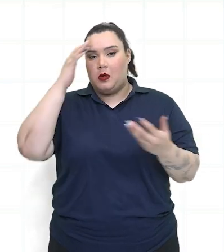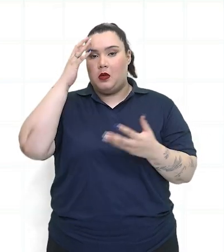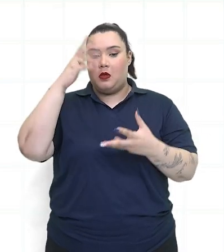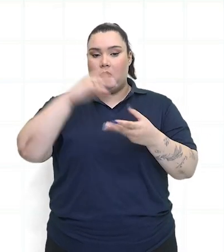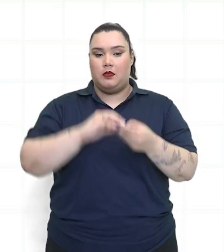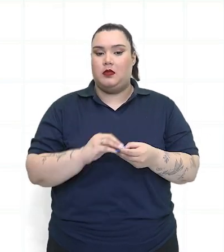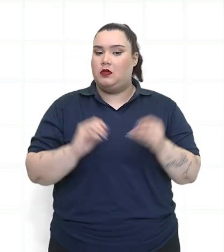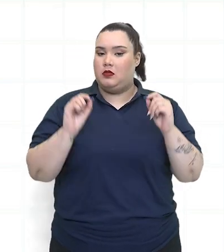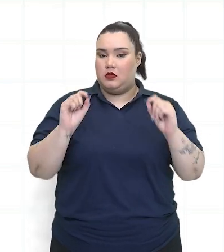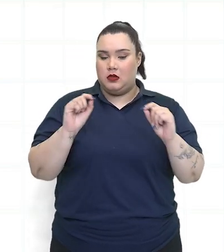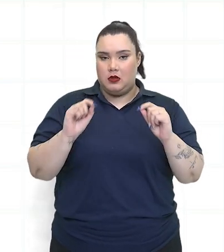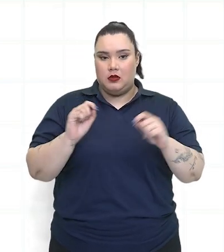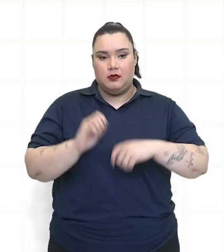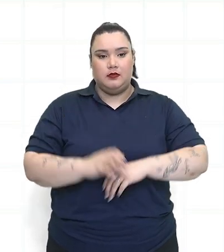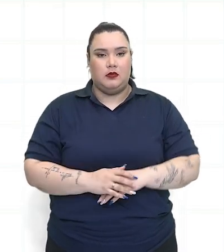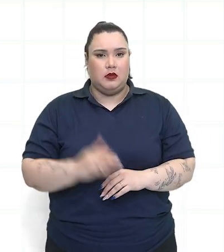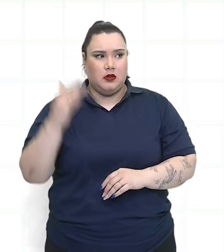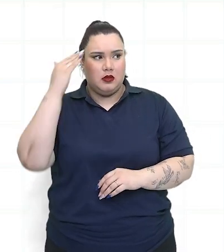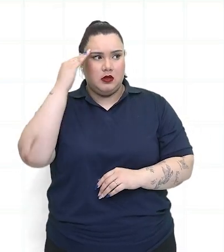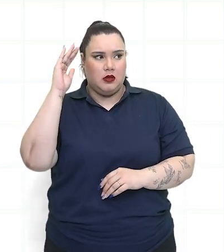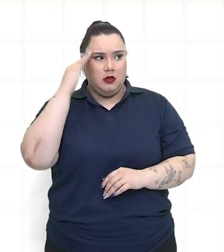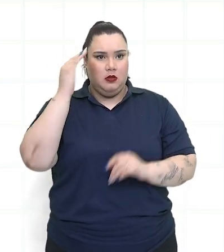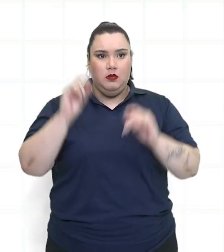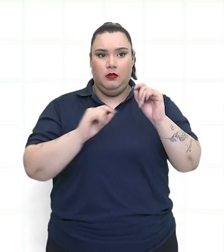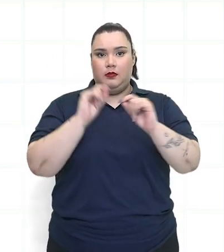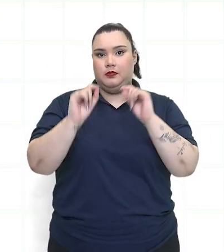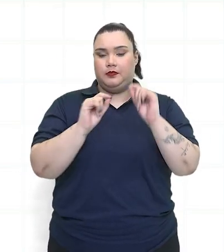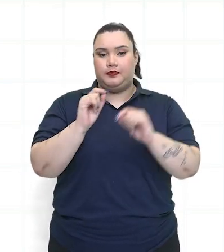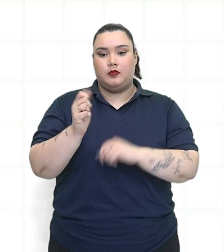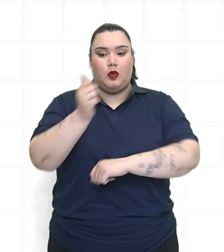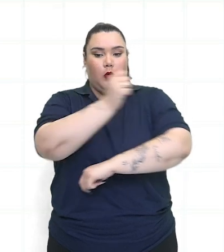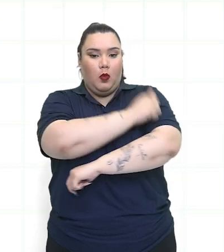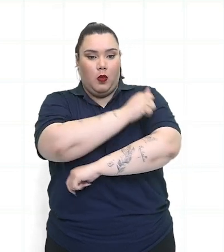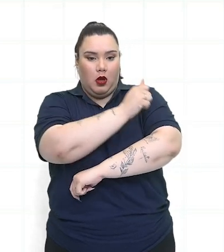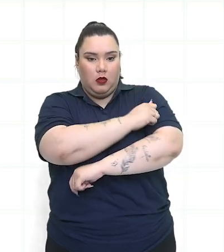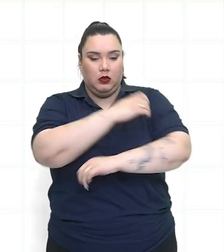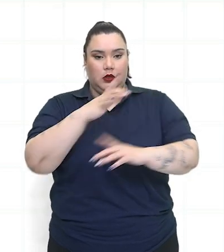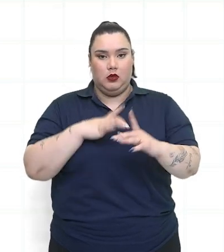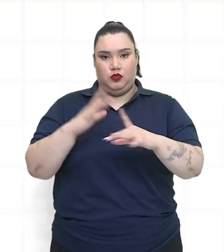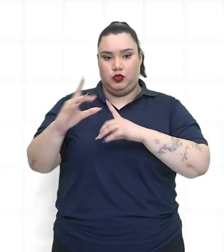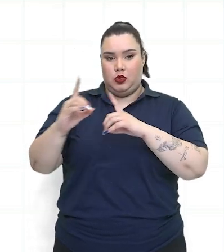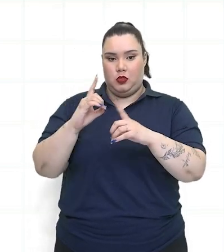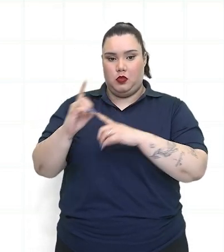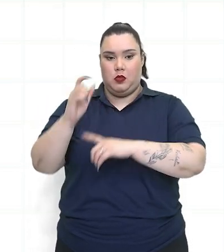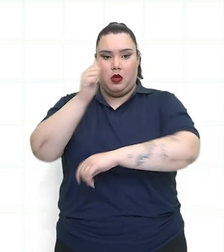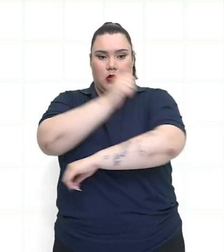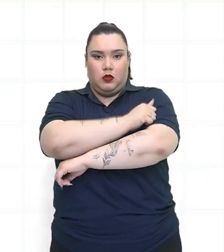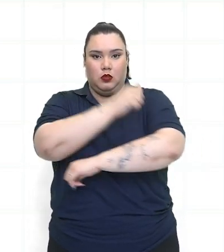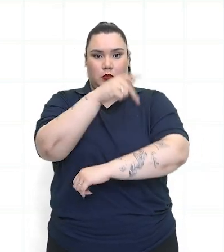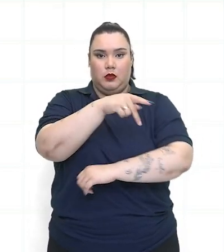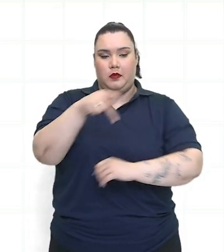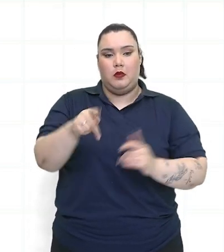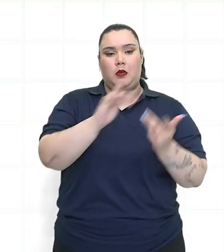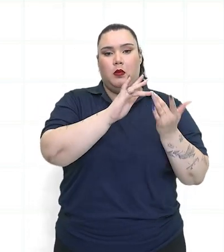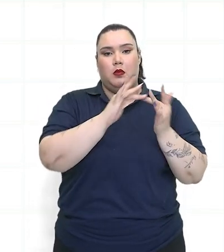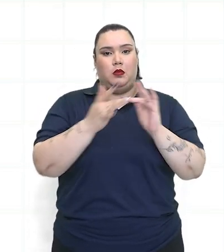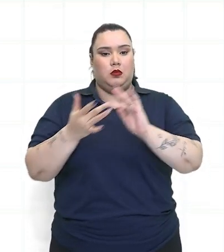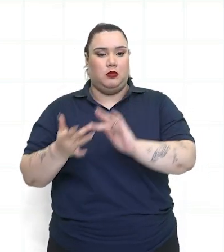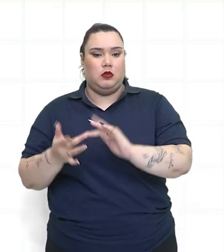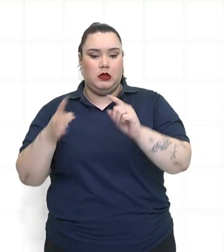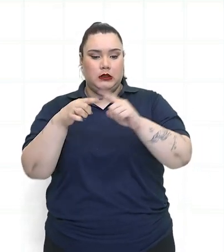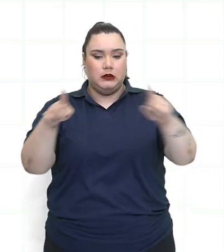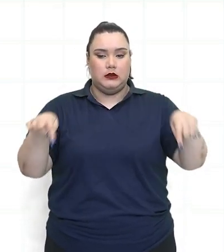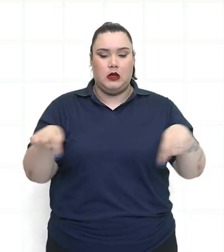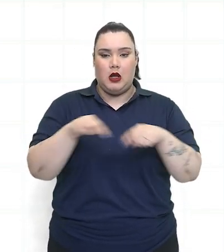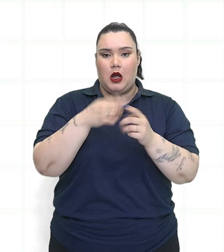aí? Você entendeu que o aluno, há um diálogo entre uma professora e um aluno, e o contexto é uma